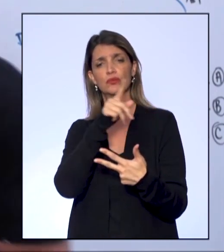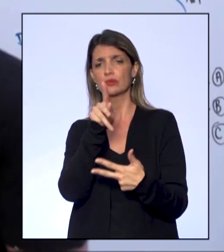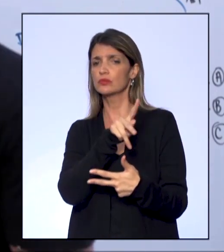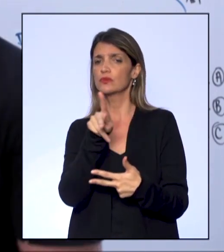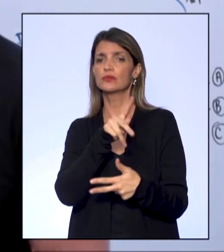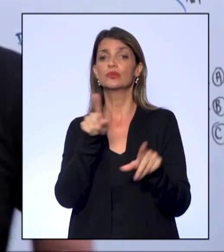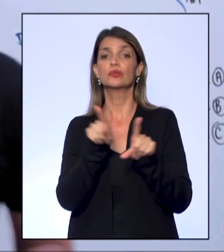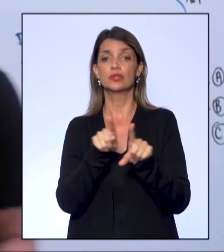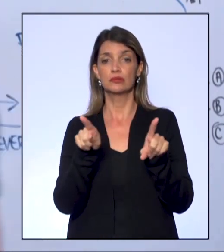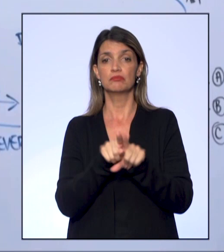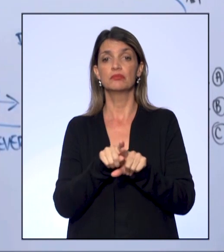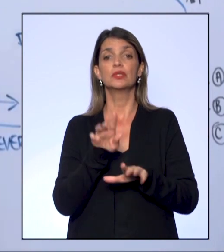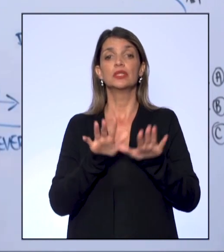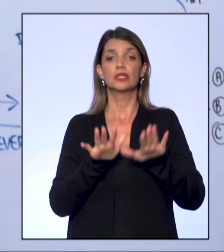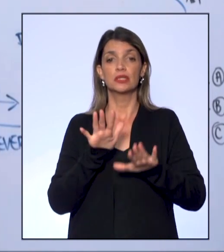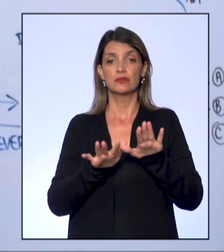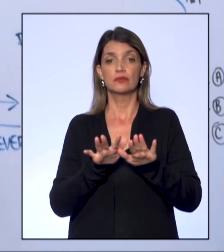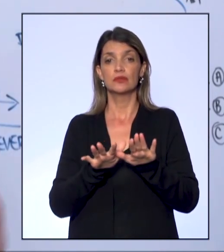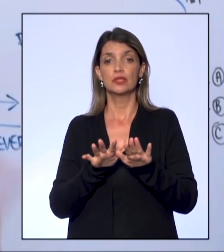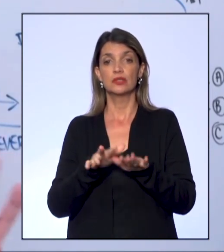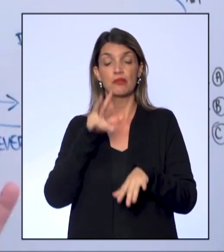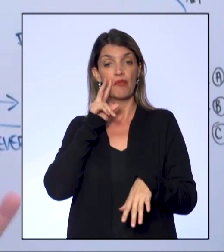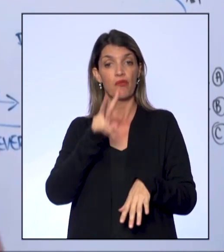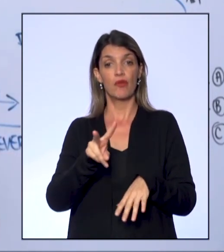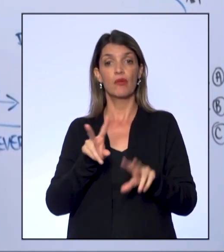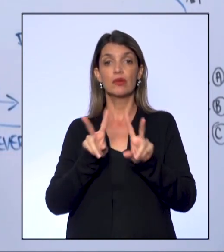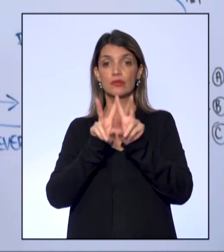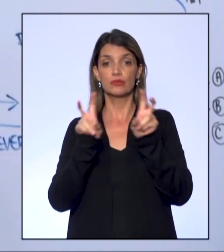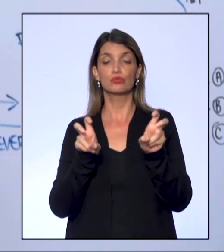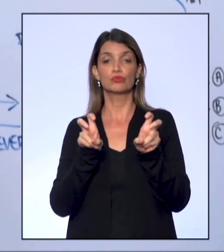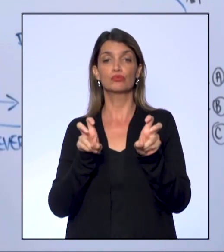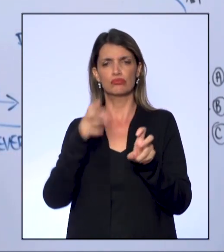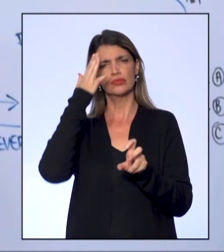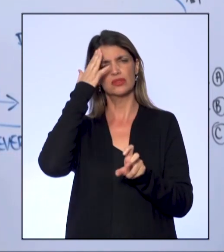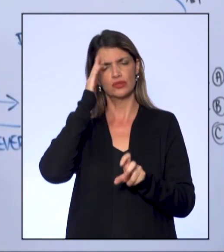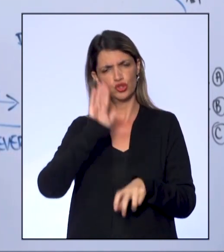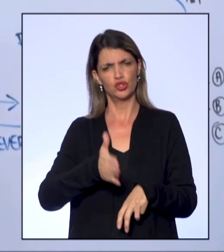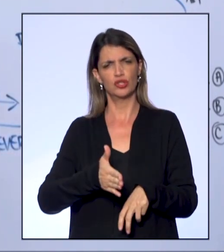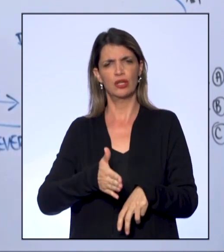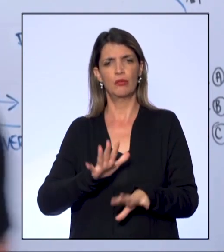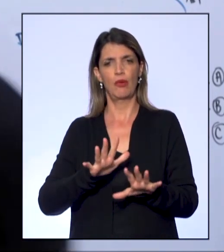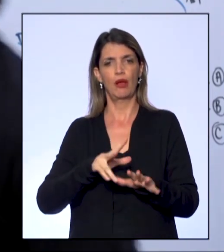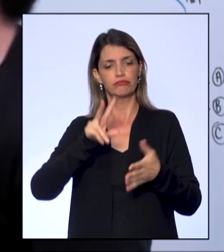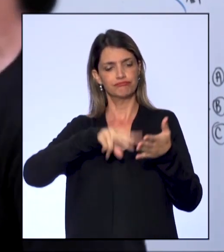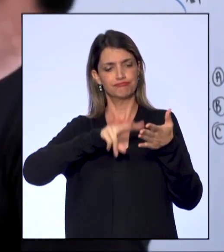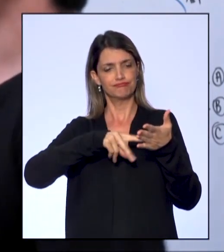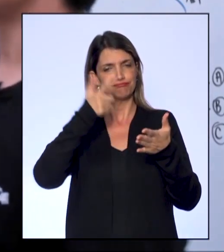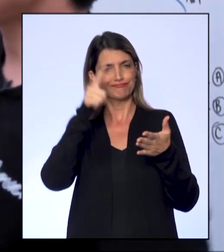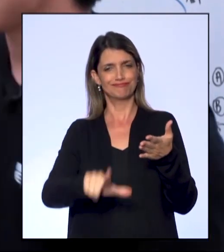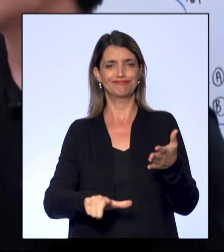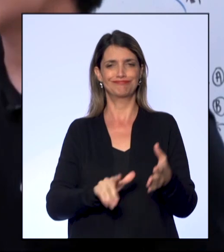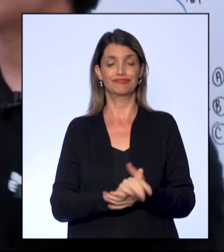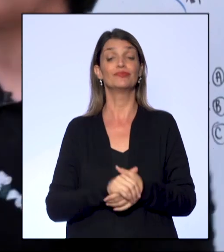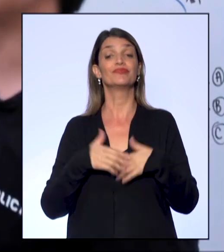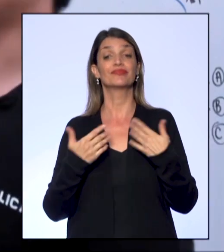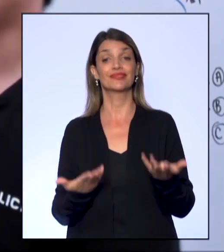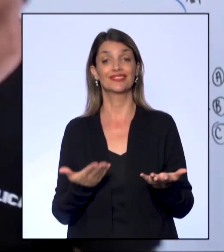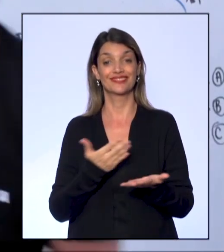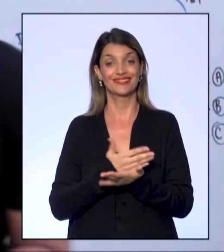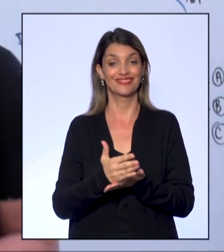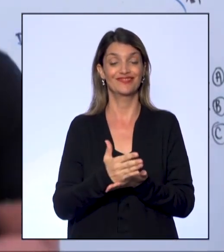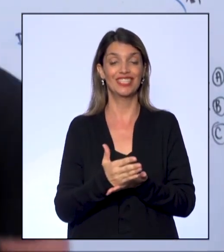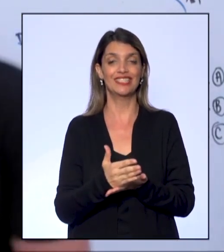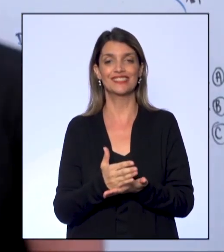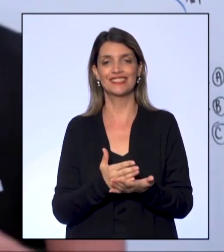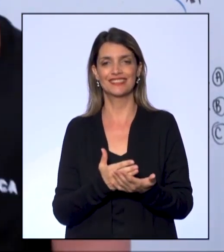professor, quem sabe para você também revisar esse assunto. Sei que você já sabe, mas o objetivo é revisar. Bora começar? Então, galera, a gente vai começar falando